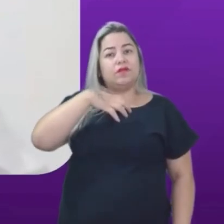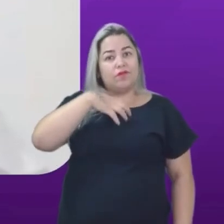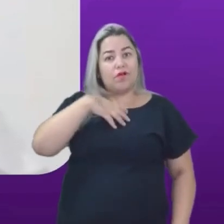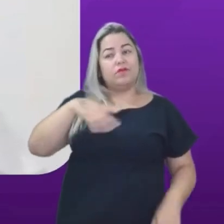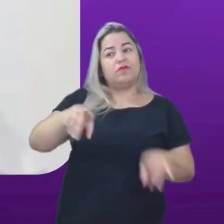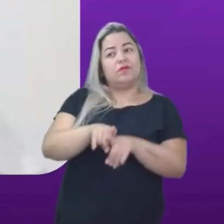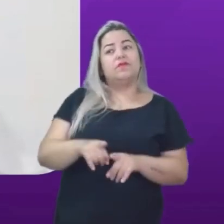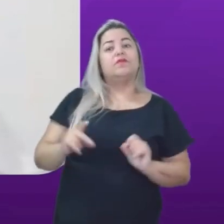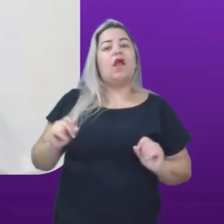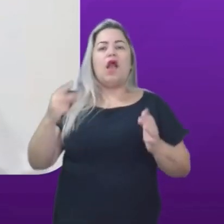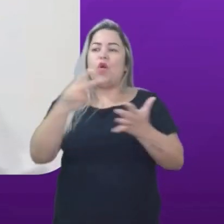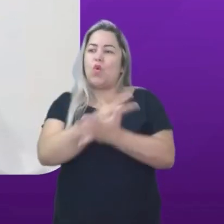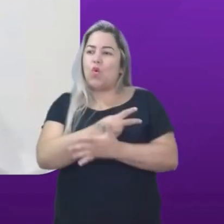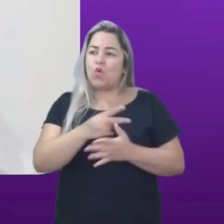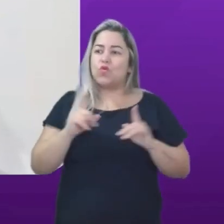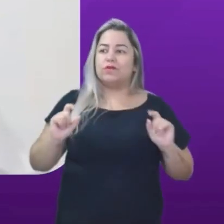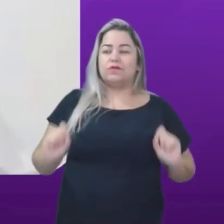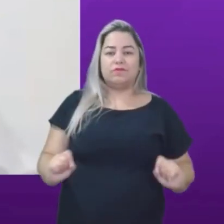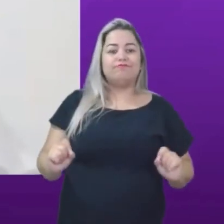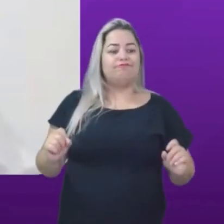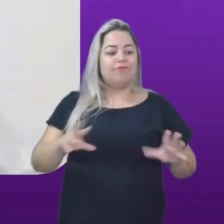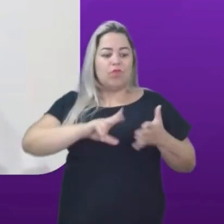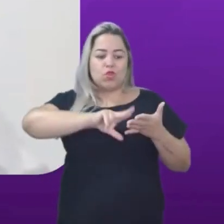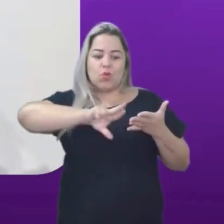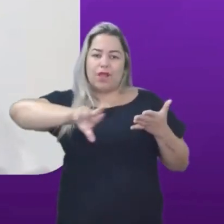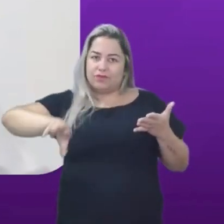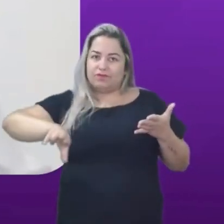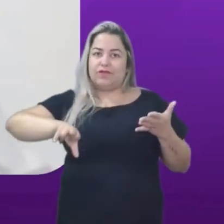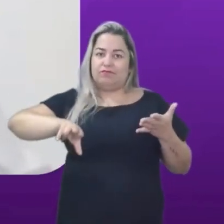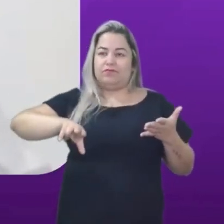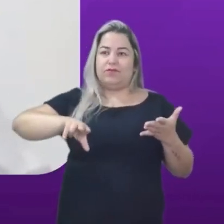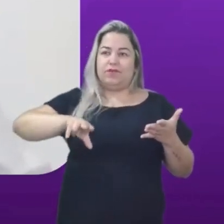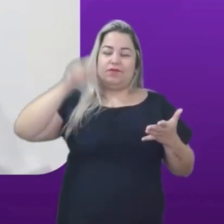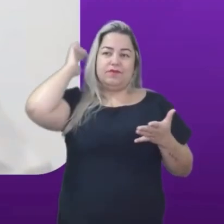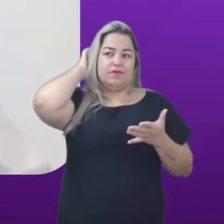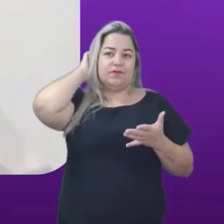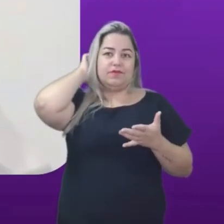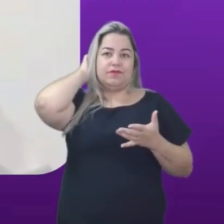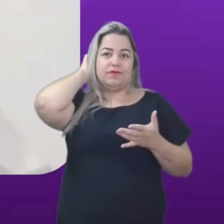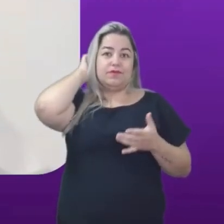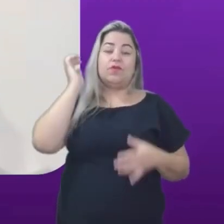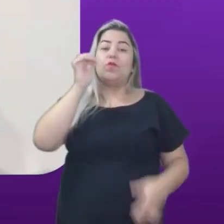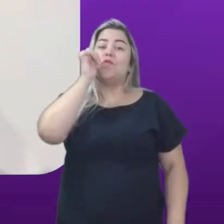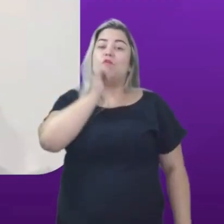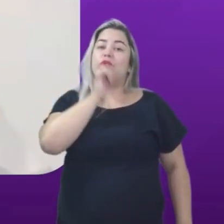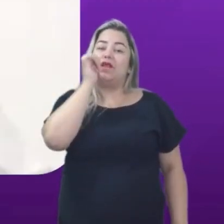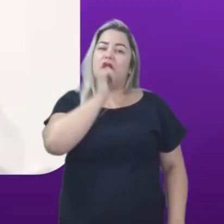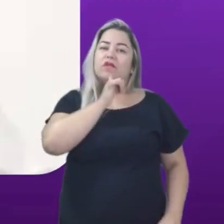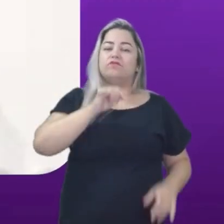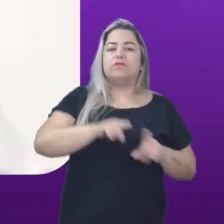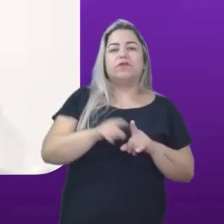também nós passamos por situações muito adversas, porque são mulheres, na